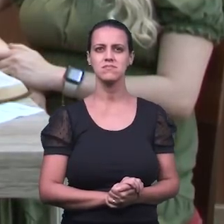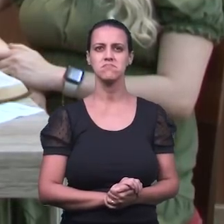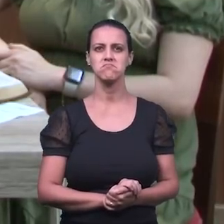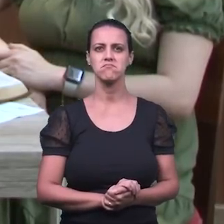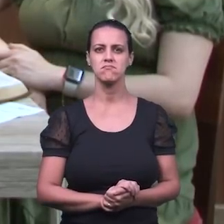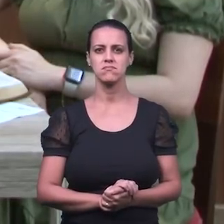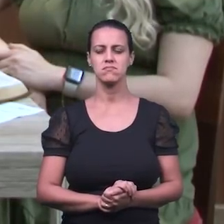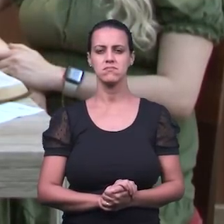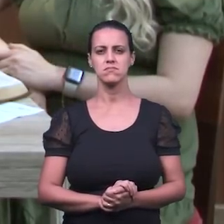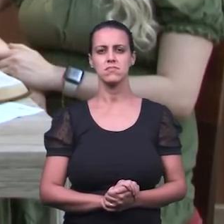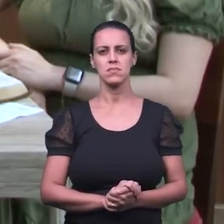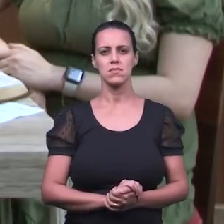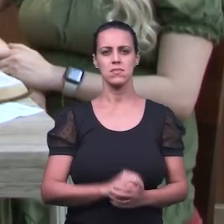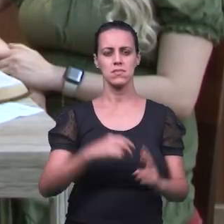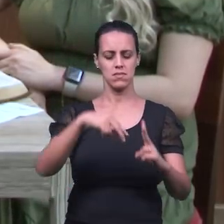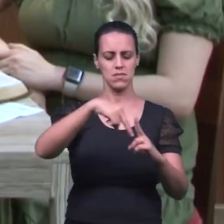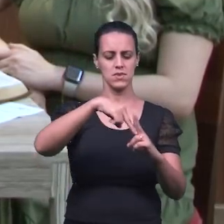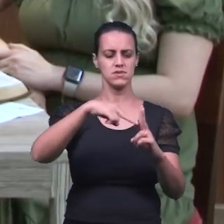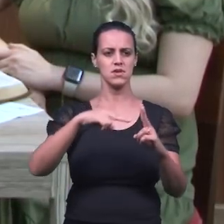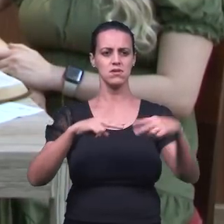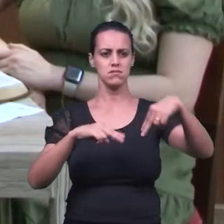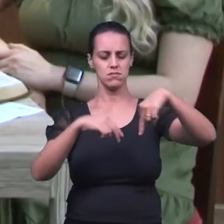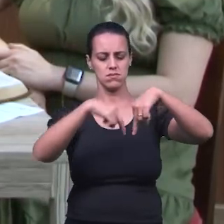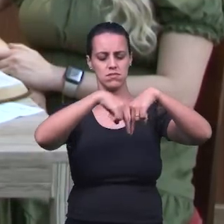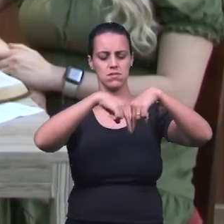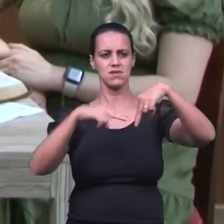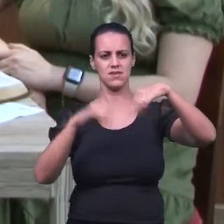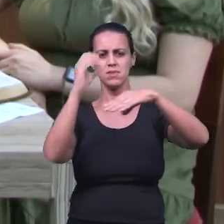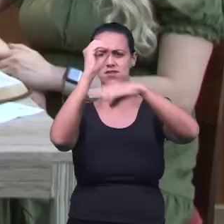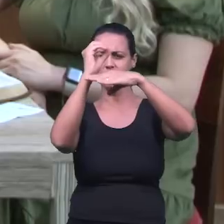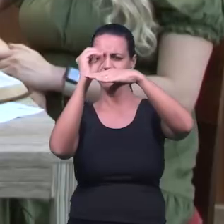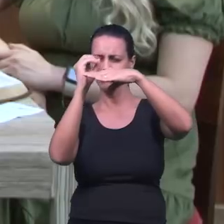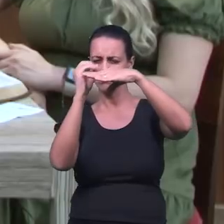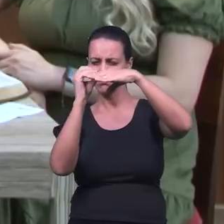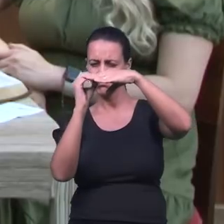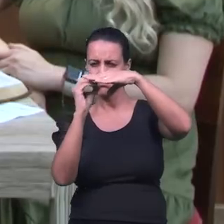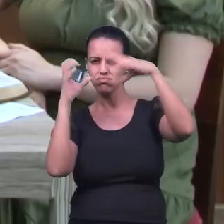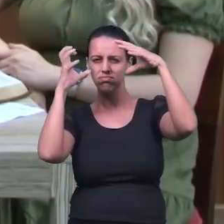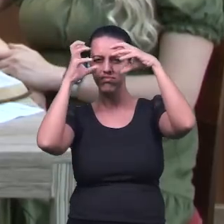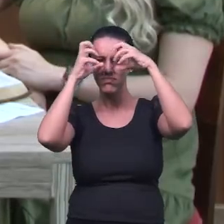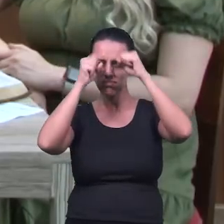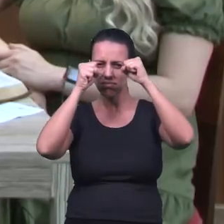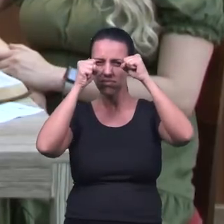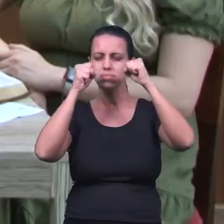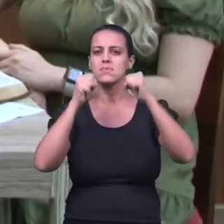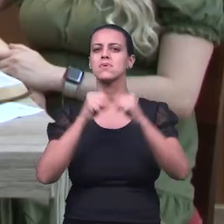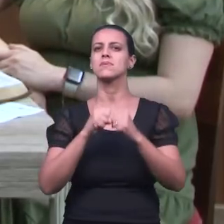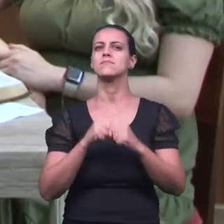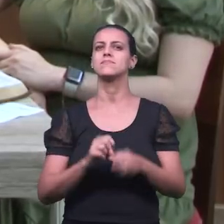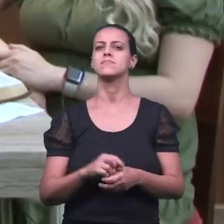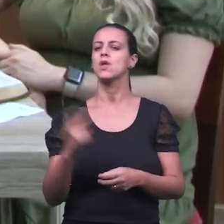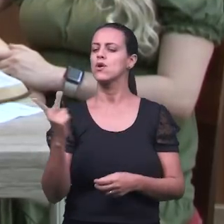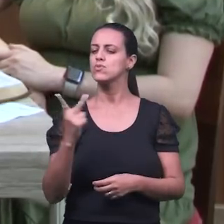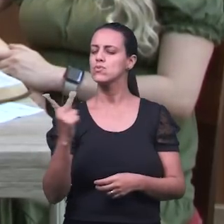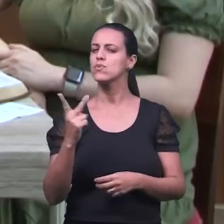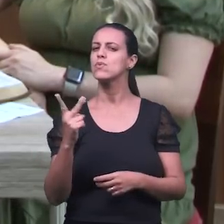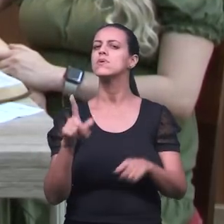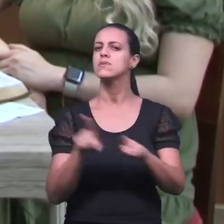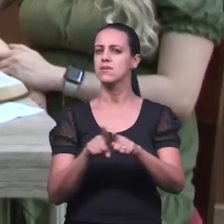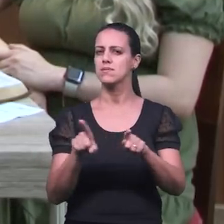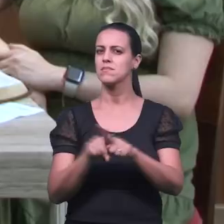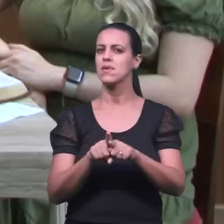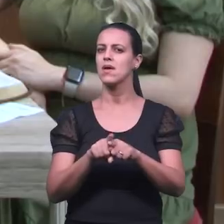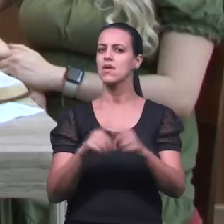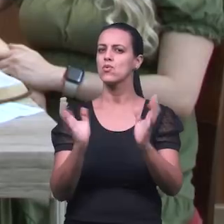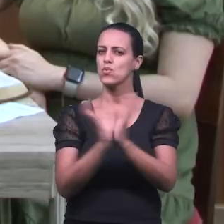Igor Ferraz, de João Pessoa, na Paraíba, e da senhora Josilda Andrade, de Porto Seguro, na Bahia, também do